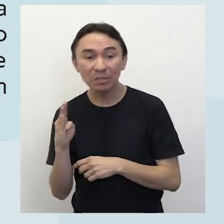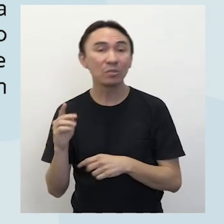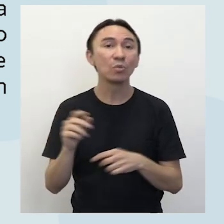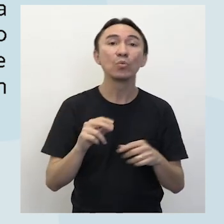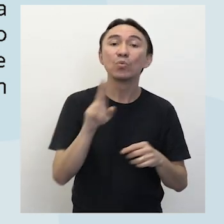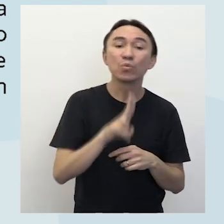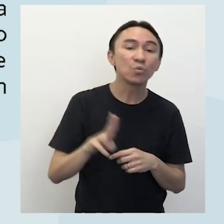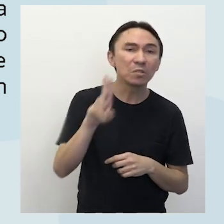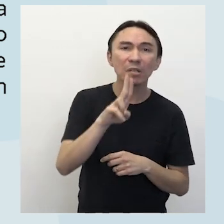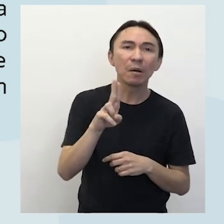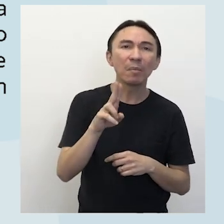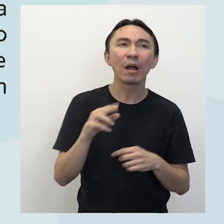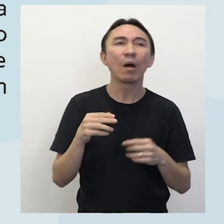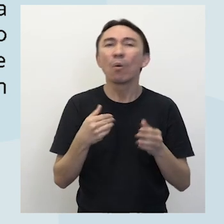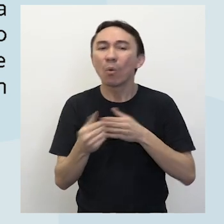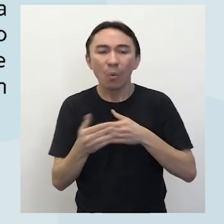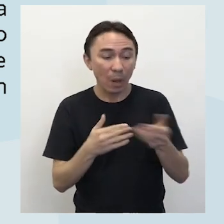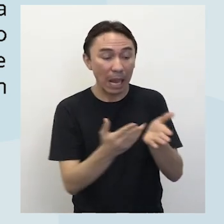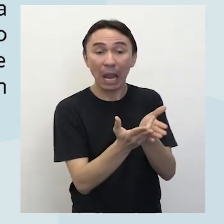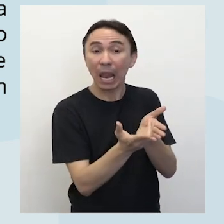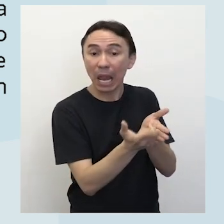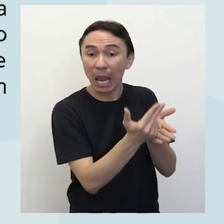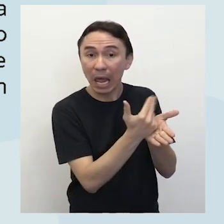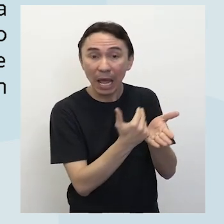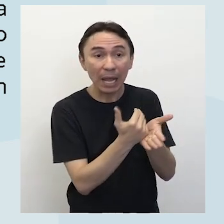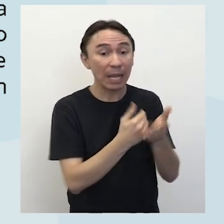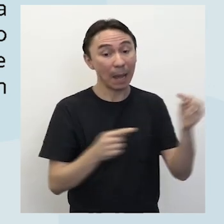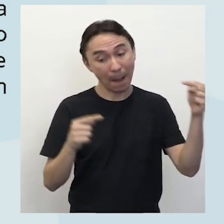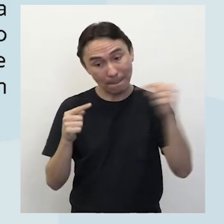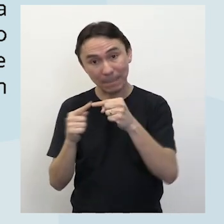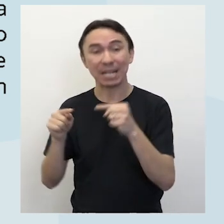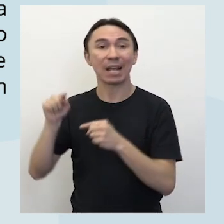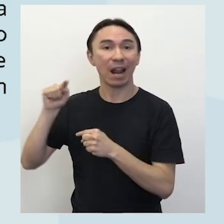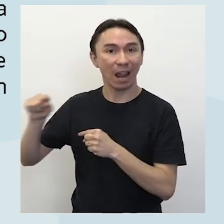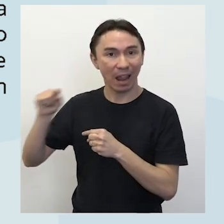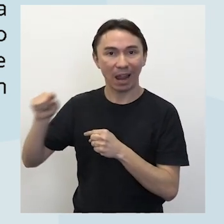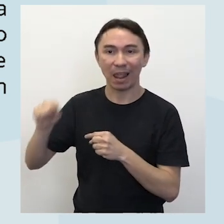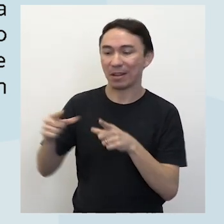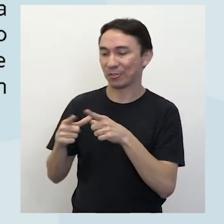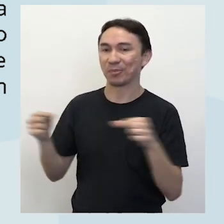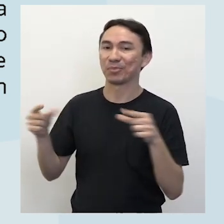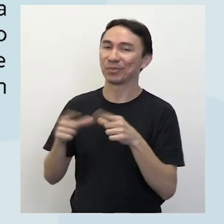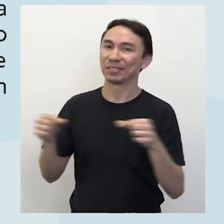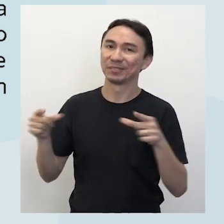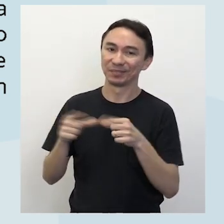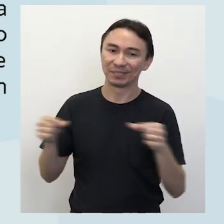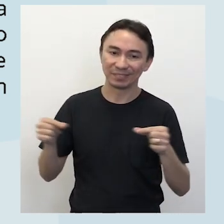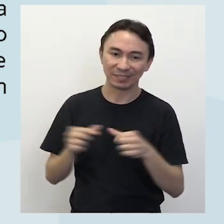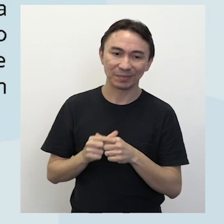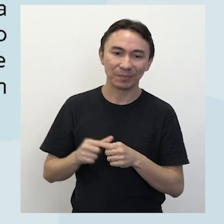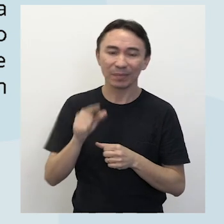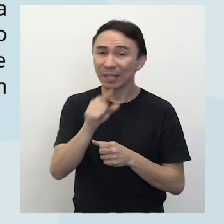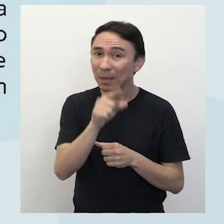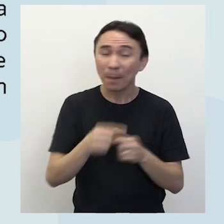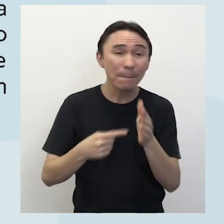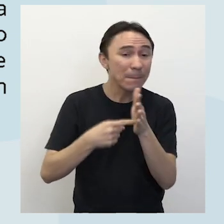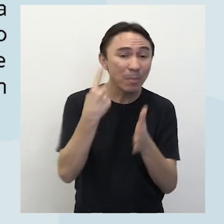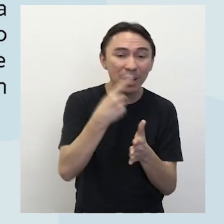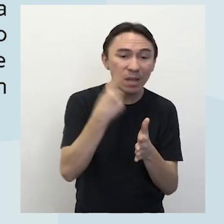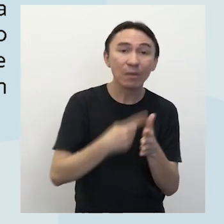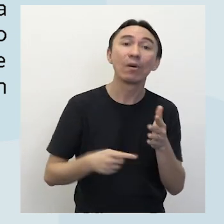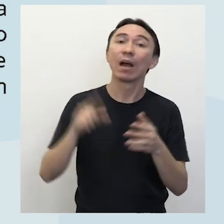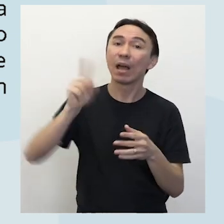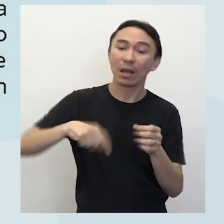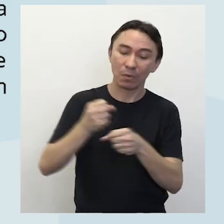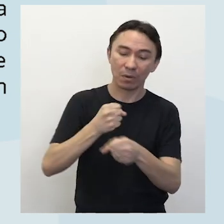qualquer ilustração que tenha inspiração nas artes japonesas. Isso. O primeiro anime de que se tem notícia data do ano de 1907